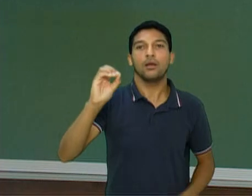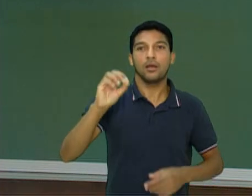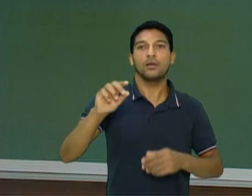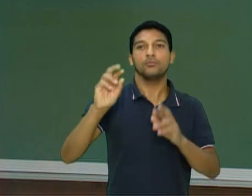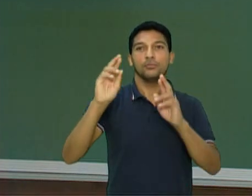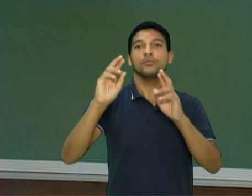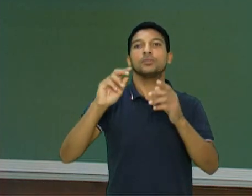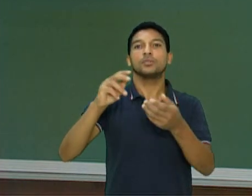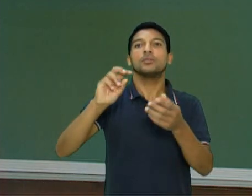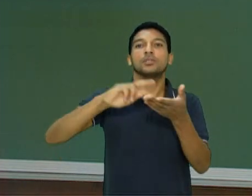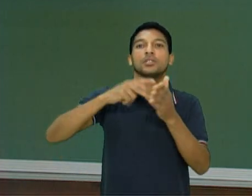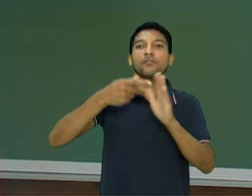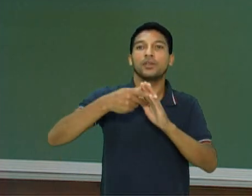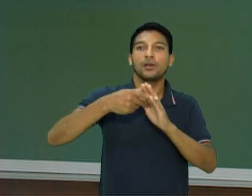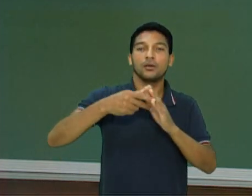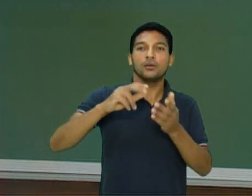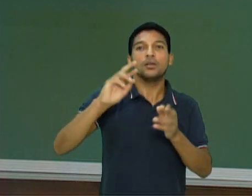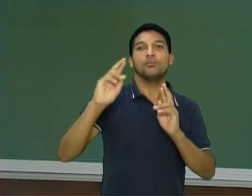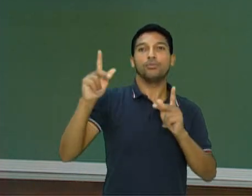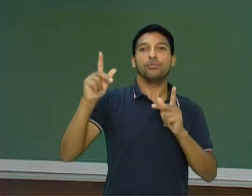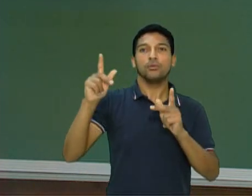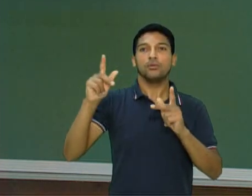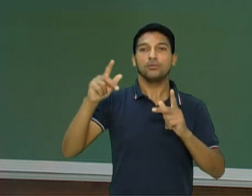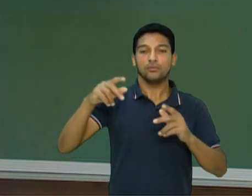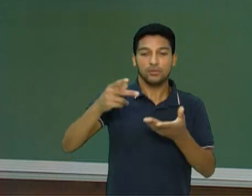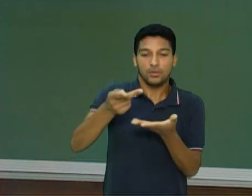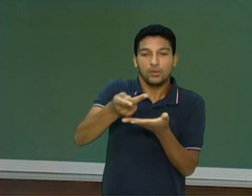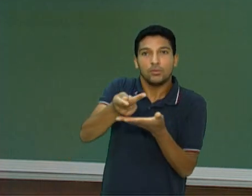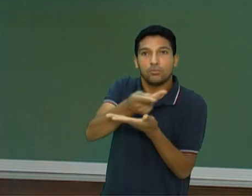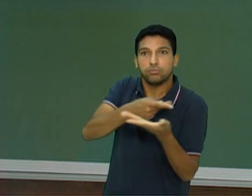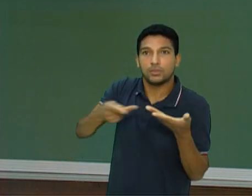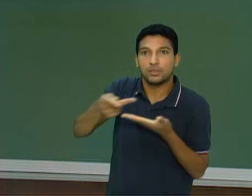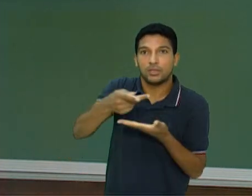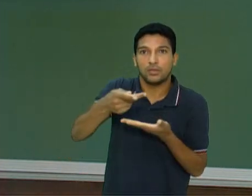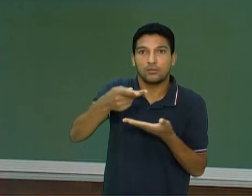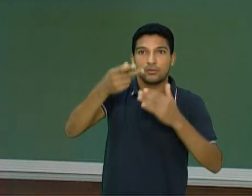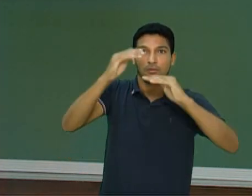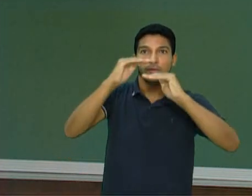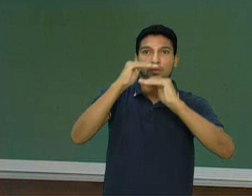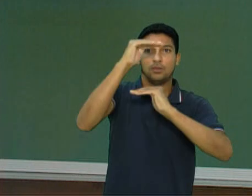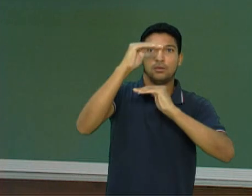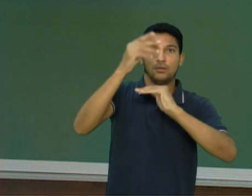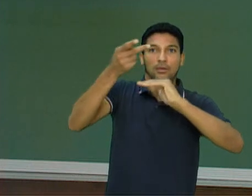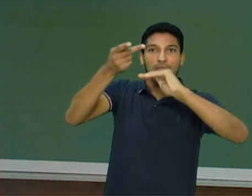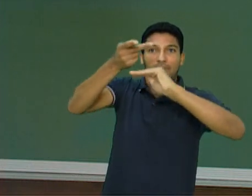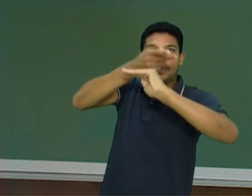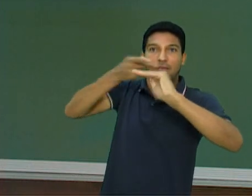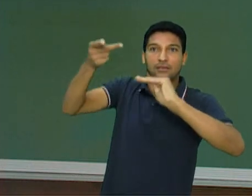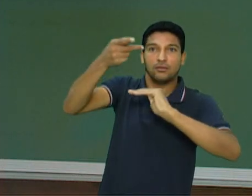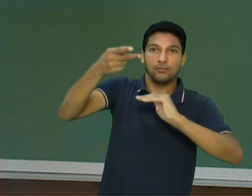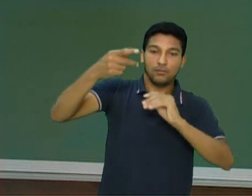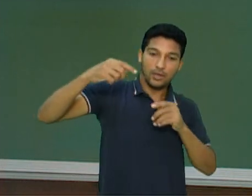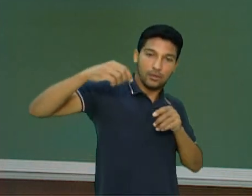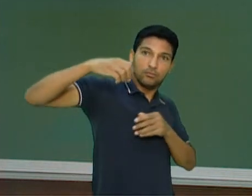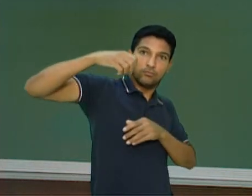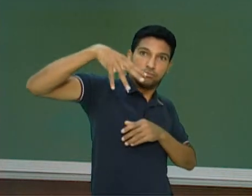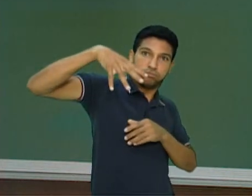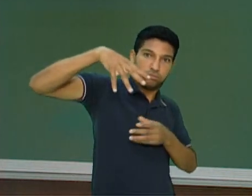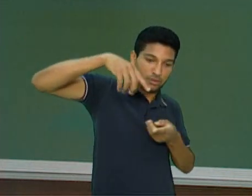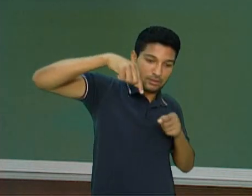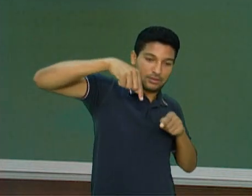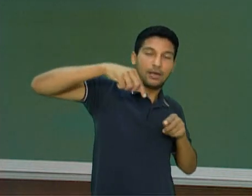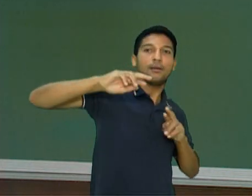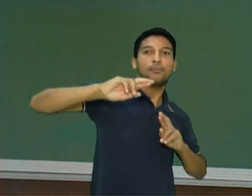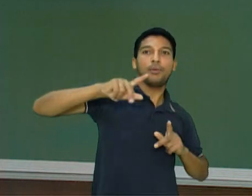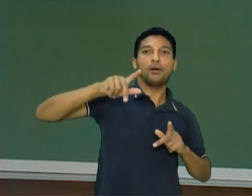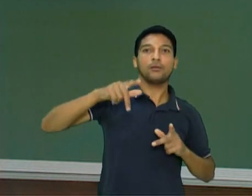segmento dado. Então essa daqui seria a justificativa para que aquilo seja falso, ok? Beleza?